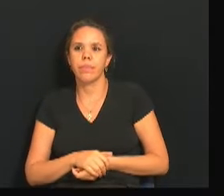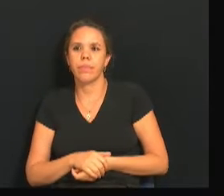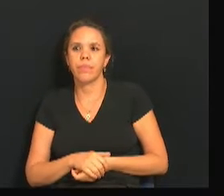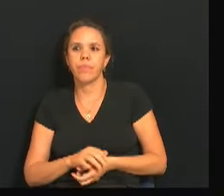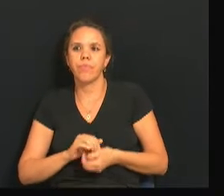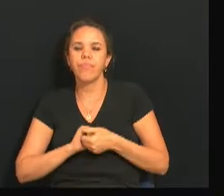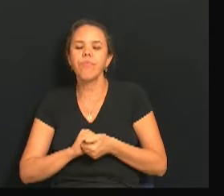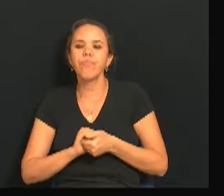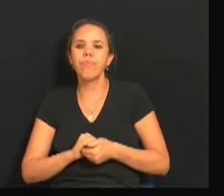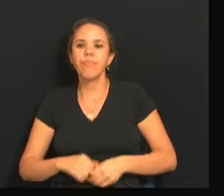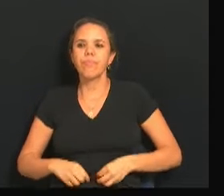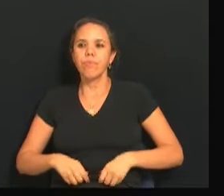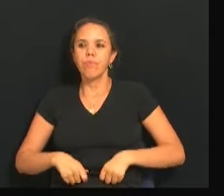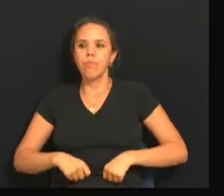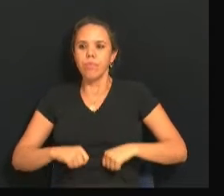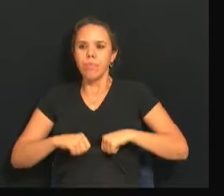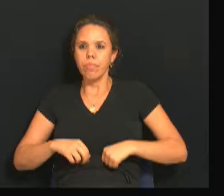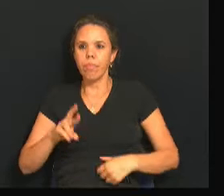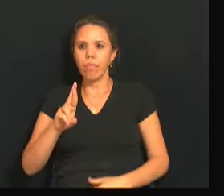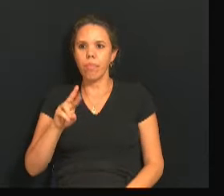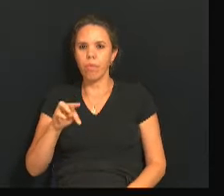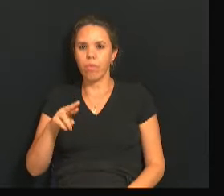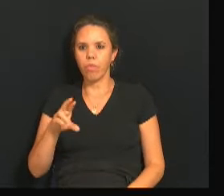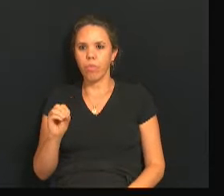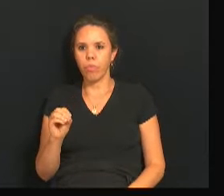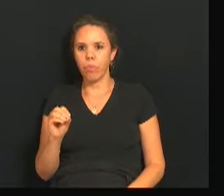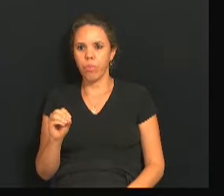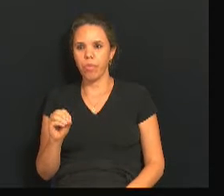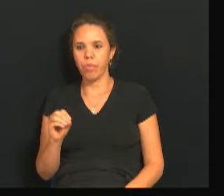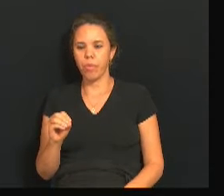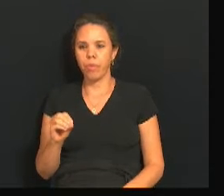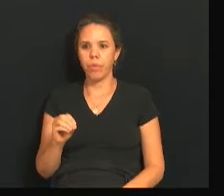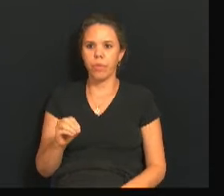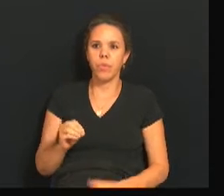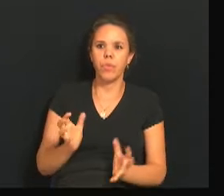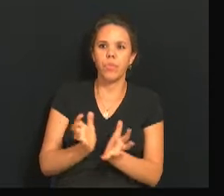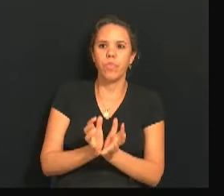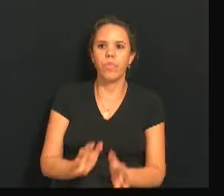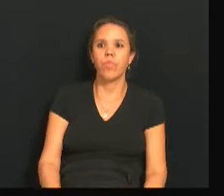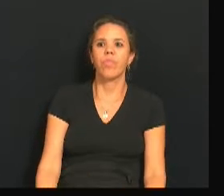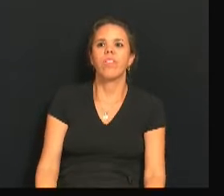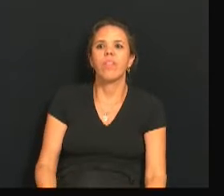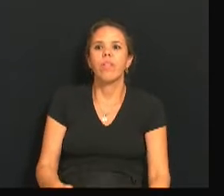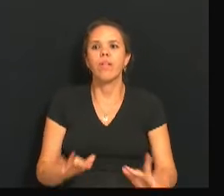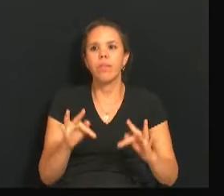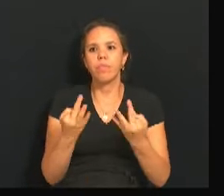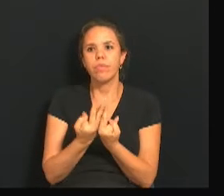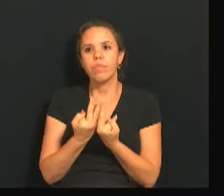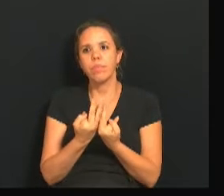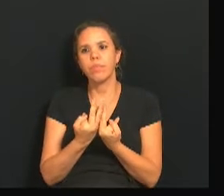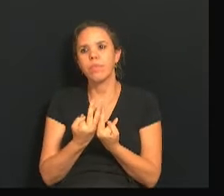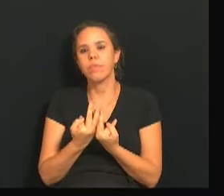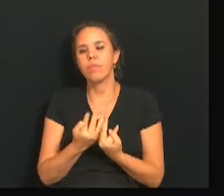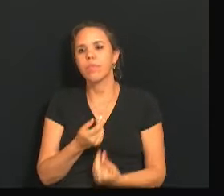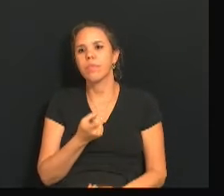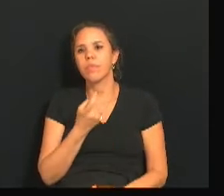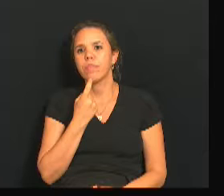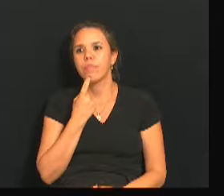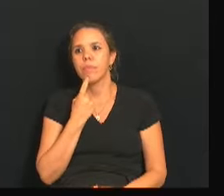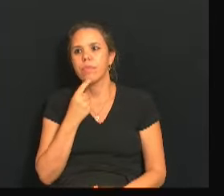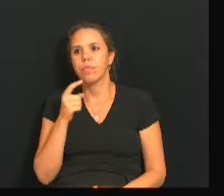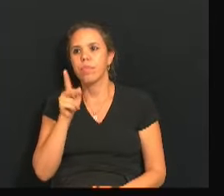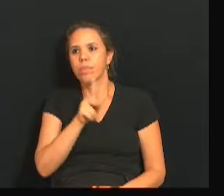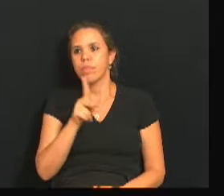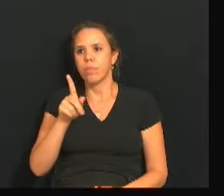Cumprimentar o Renato Mussi, que é do coletivo de famílias da rede municipal, professor Luiz